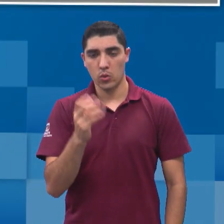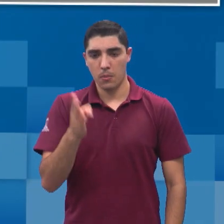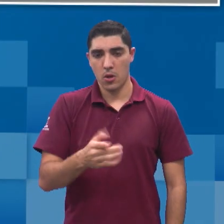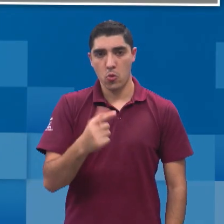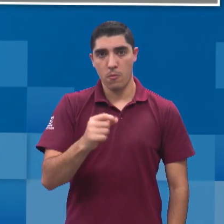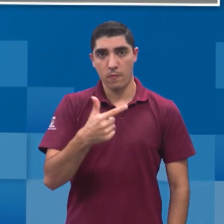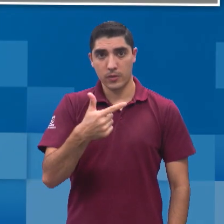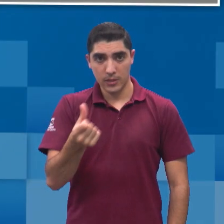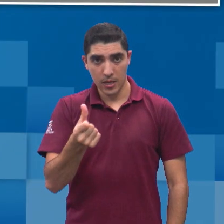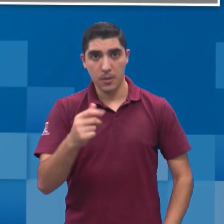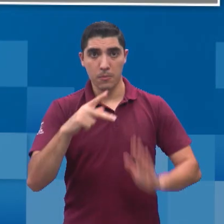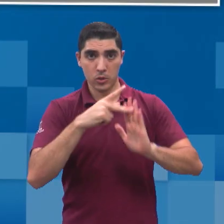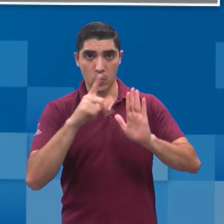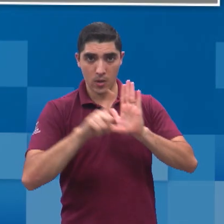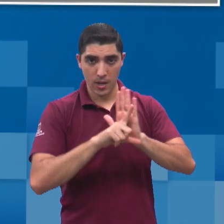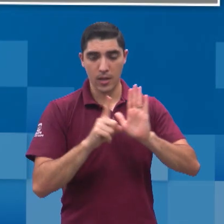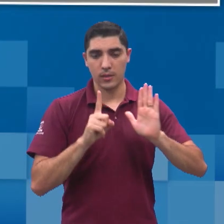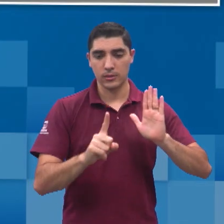2538/2026. Projeto de lei número